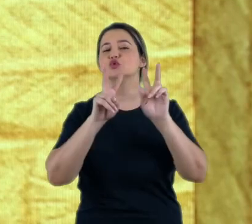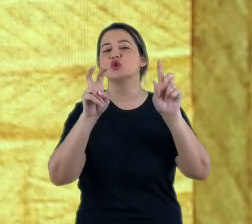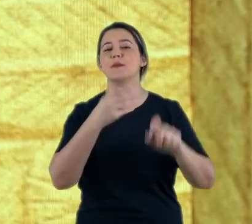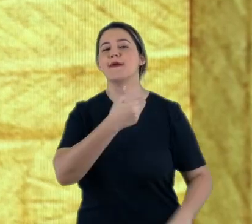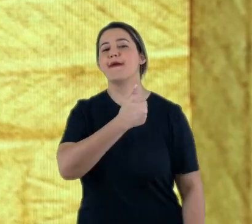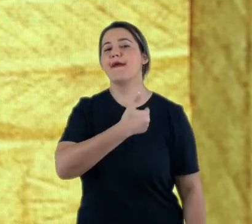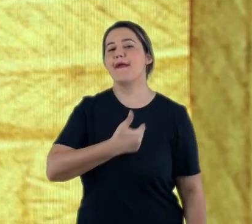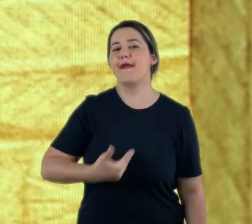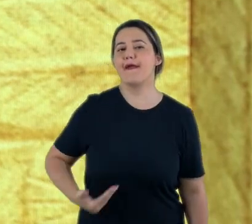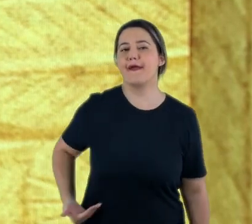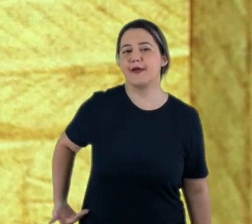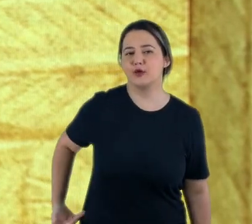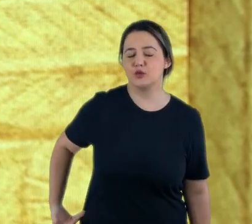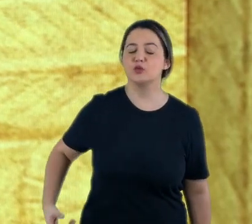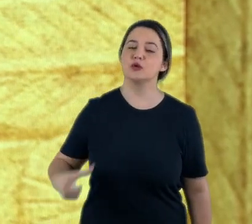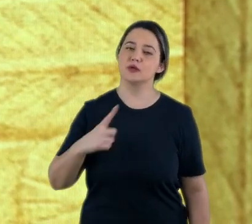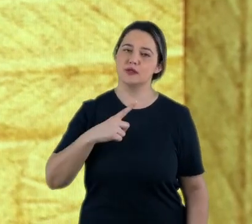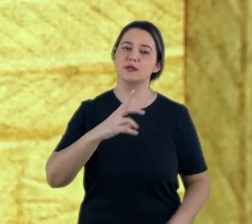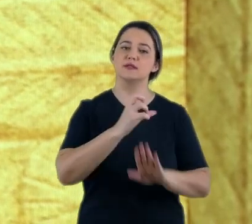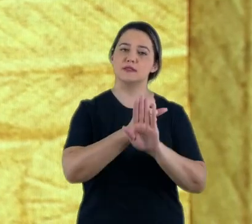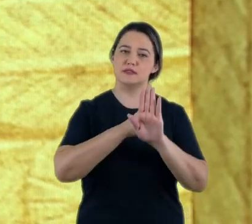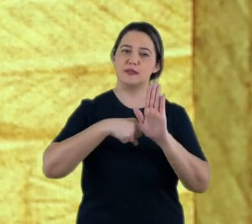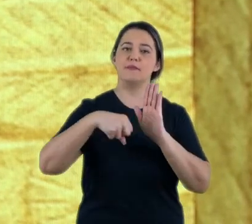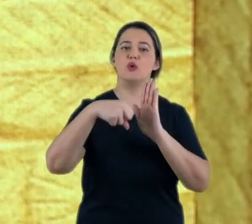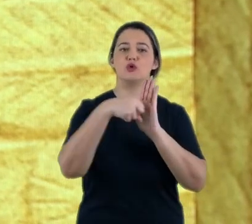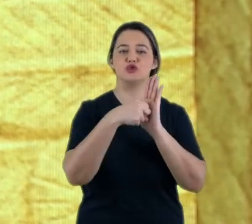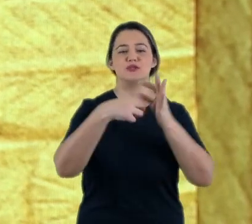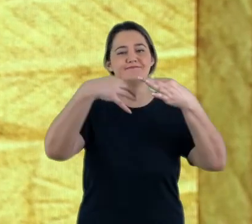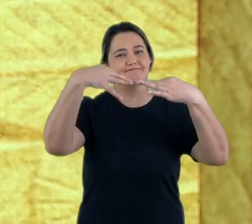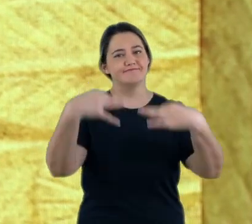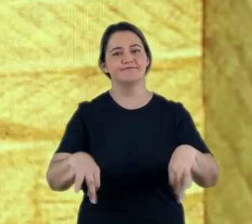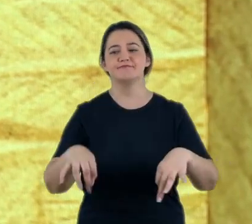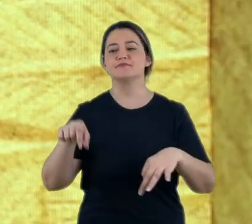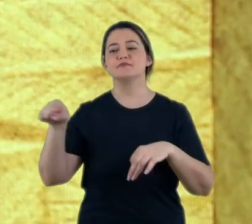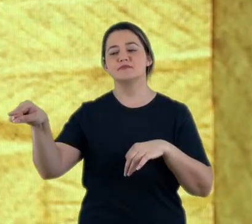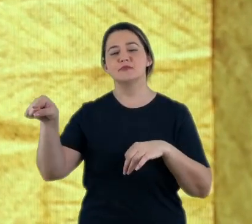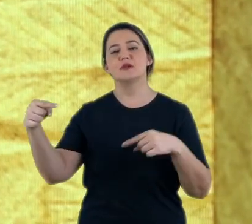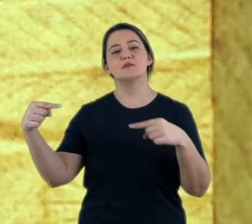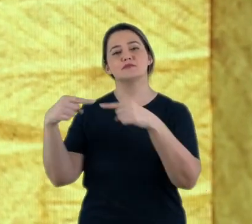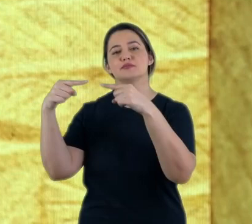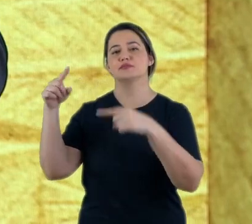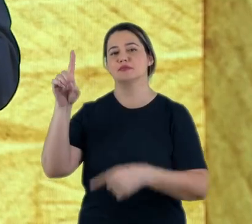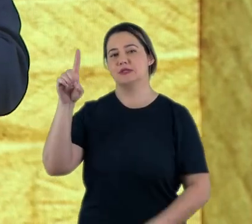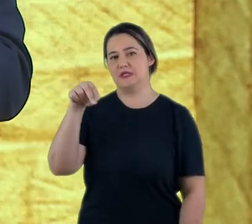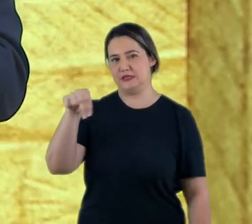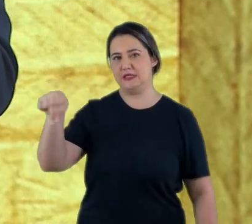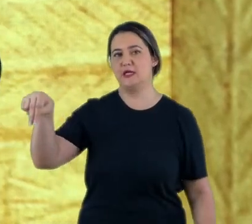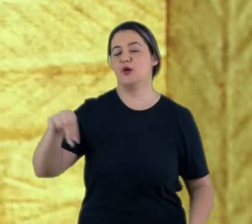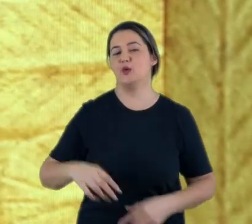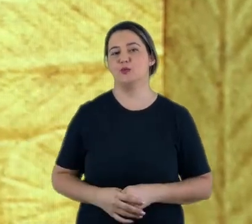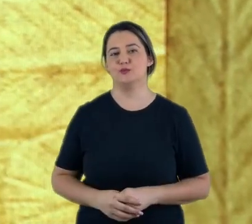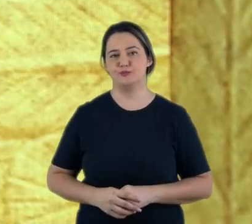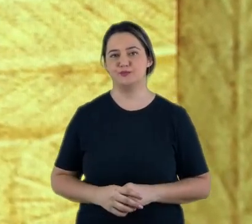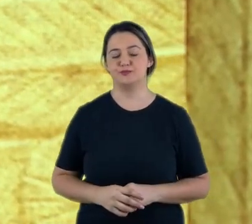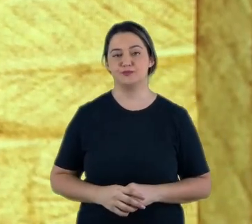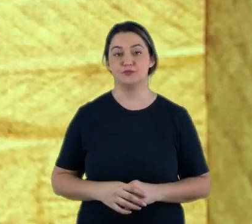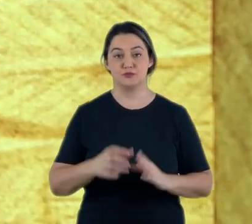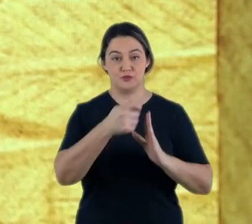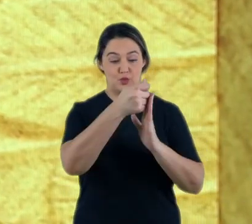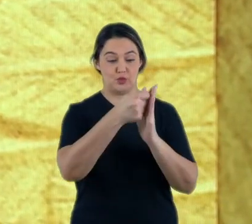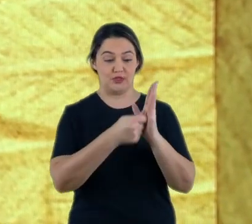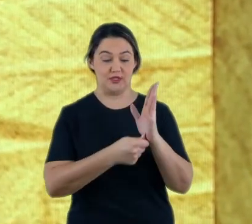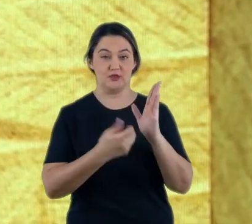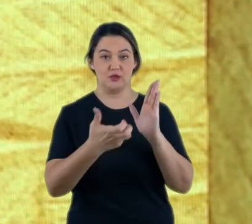uma simbologia que certamente seria inspirada na visão de Daniel. O texto pretende divulgar para